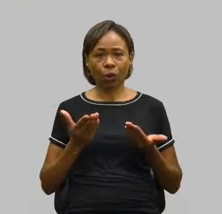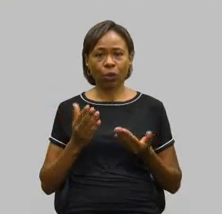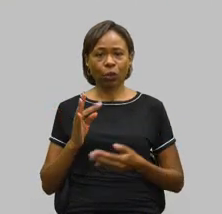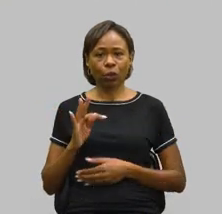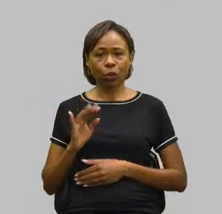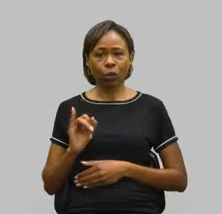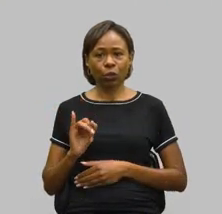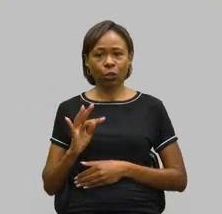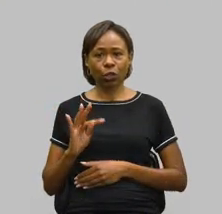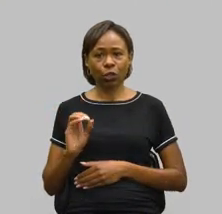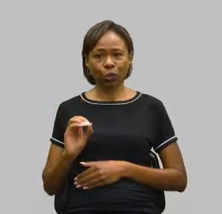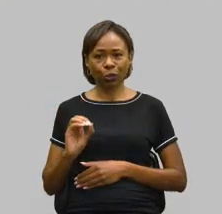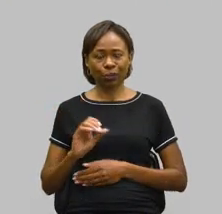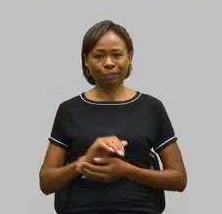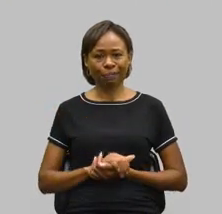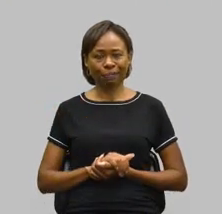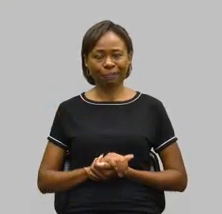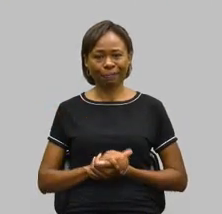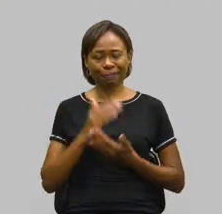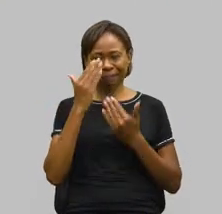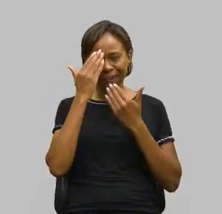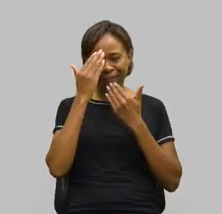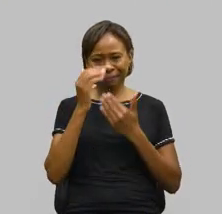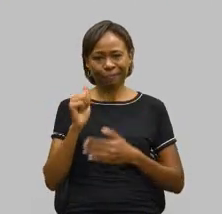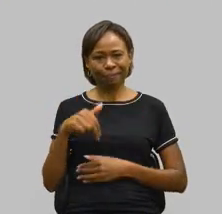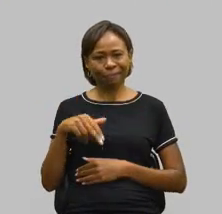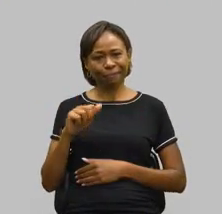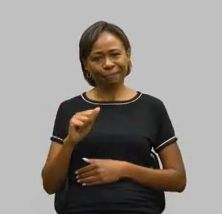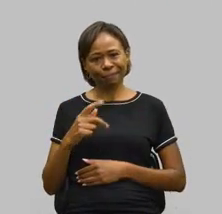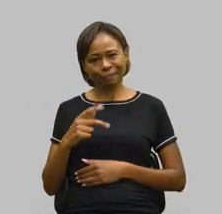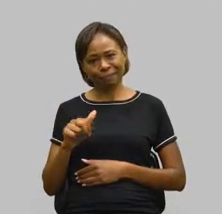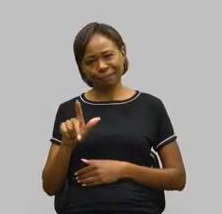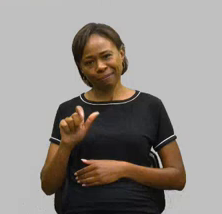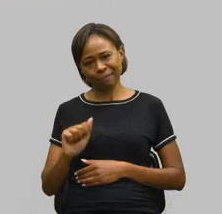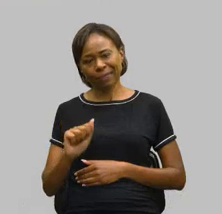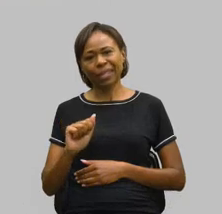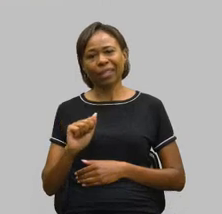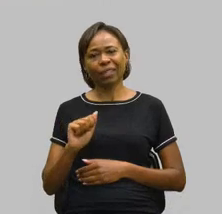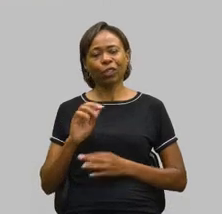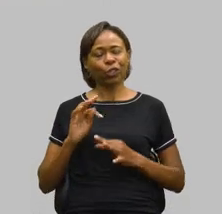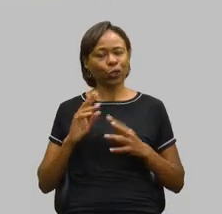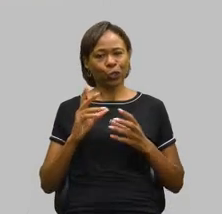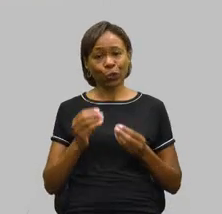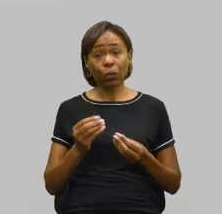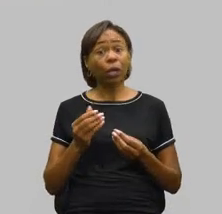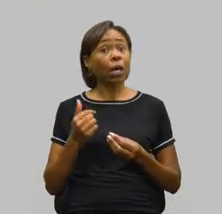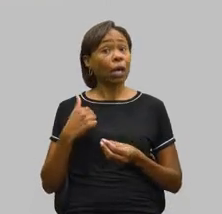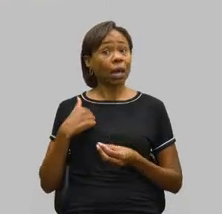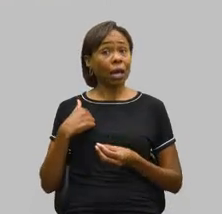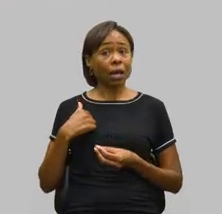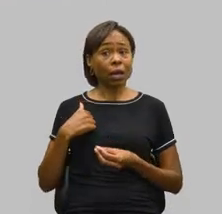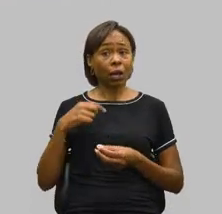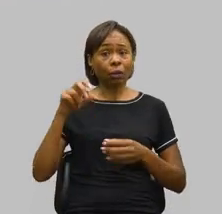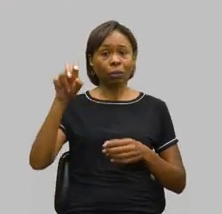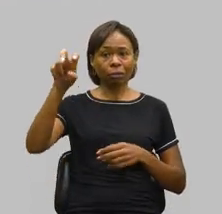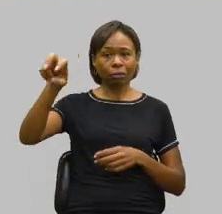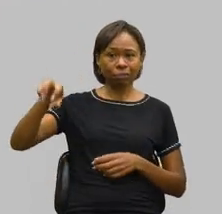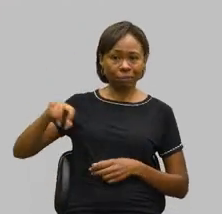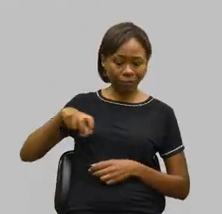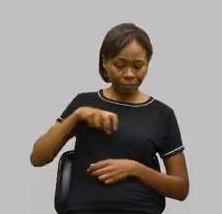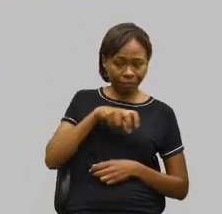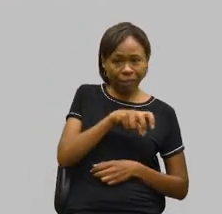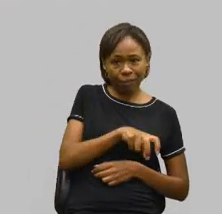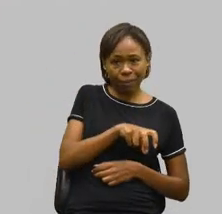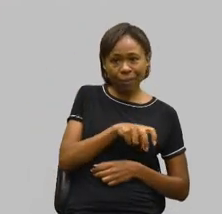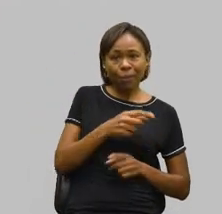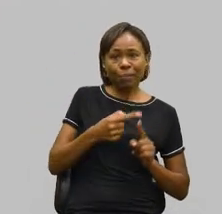Torres Muito obrigado Presidente Ana Paula agradecendo tudo eu só saí dali porque eu derrubei água em mim mesmo então eu